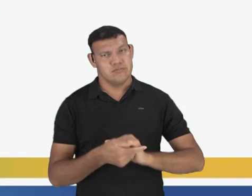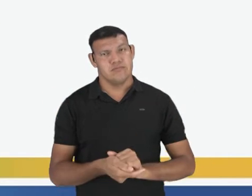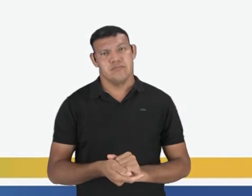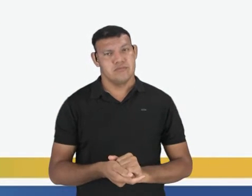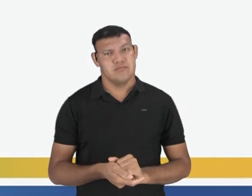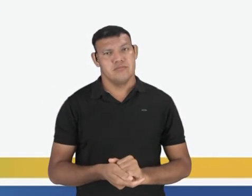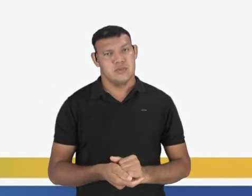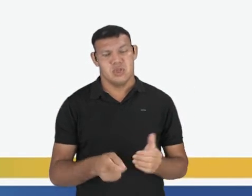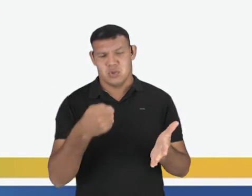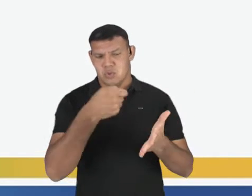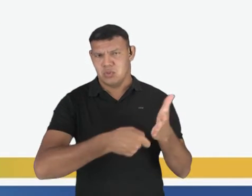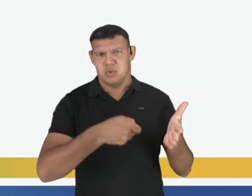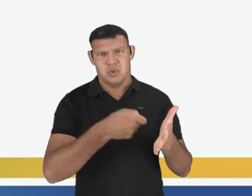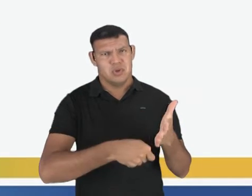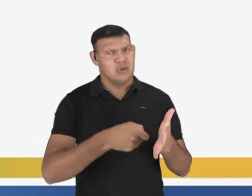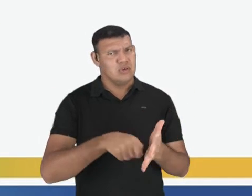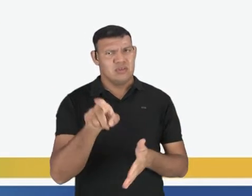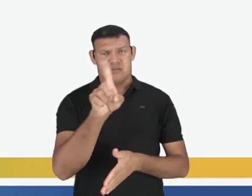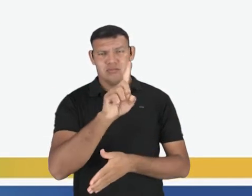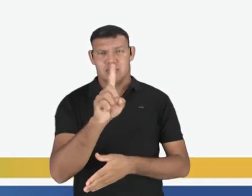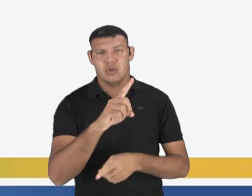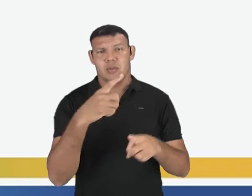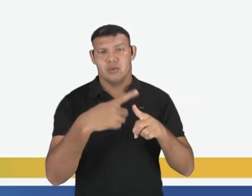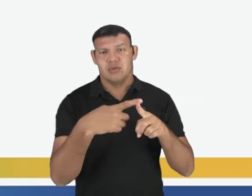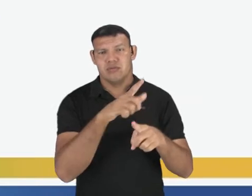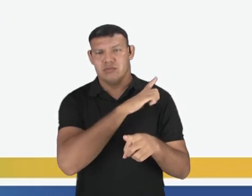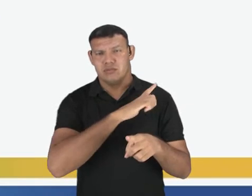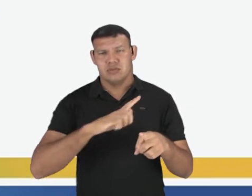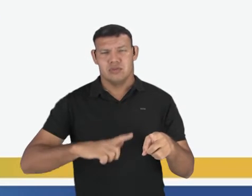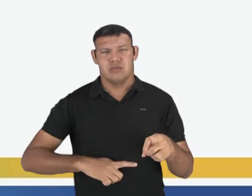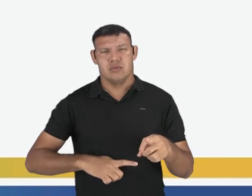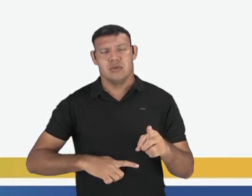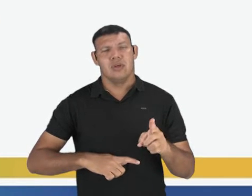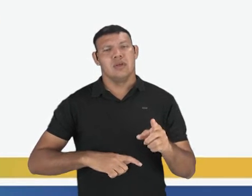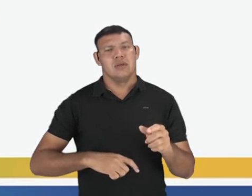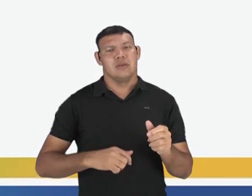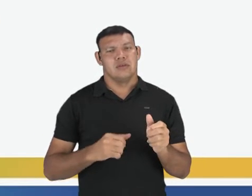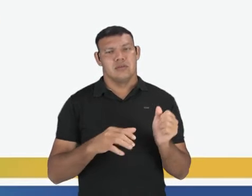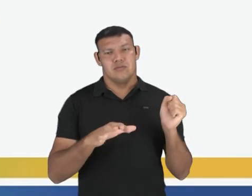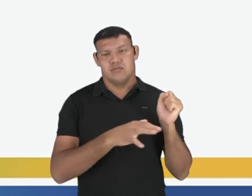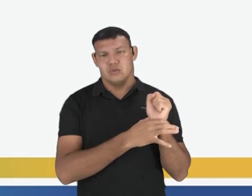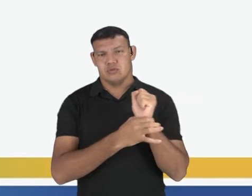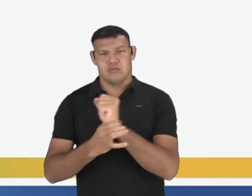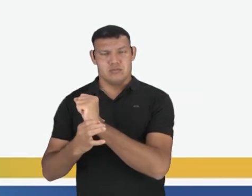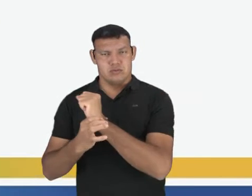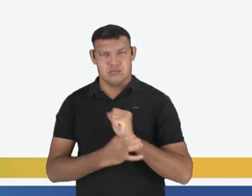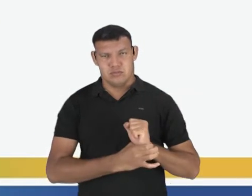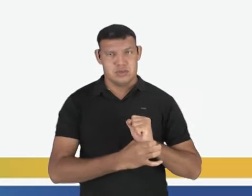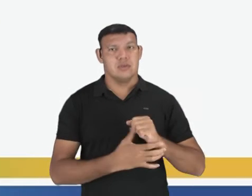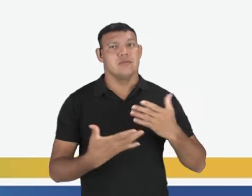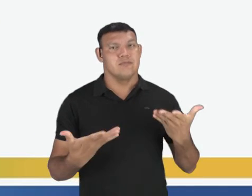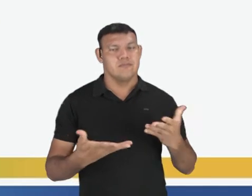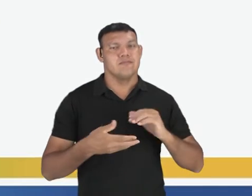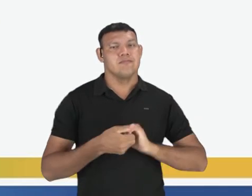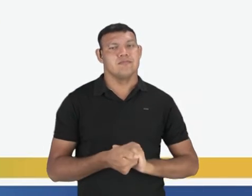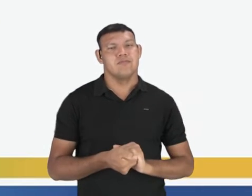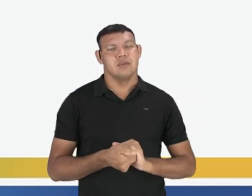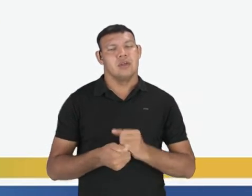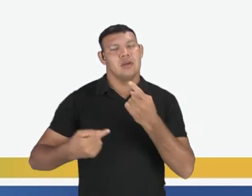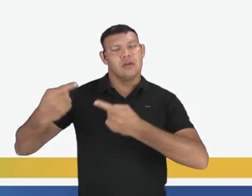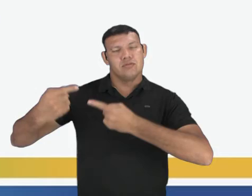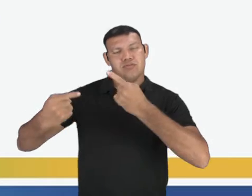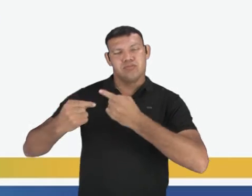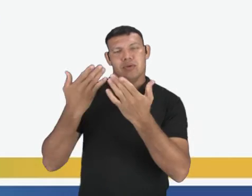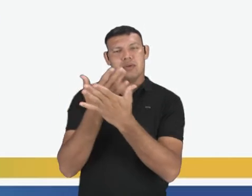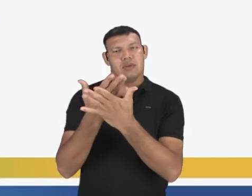ela não está seguindo à risca, já vem algumas formas de governos autoritários, como a gente discutiu nas nossas aulas passadas,